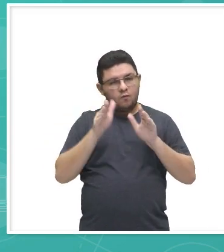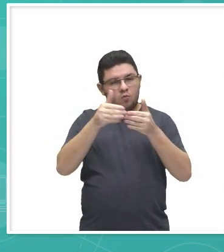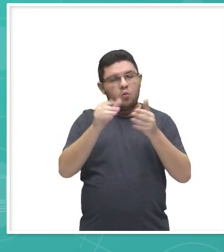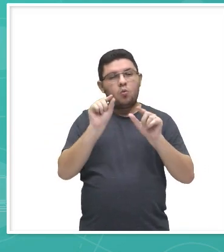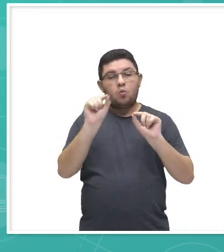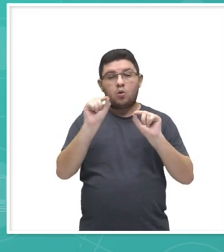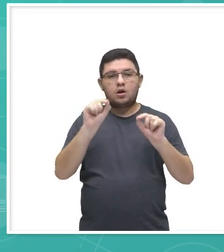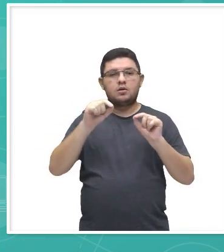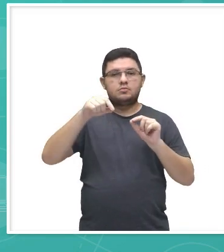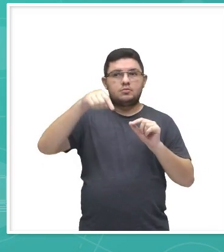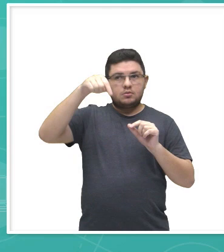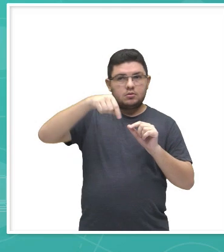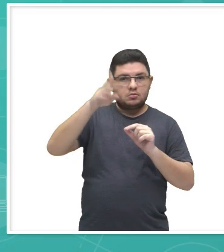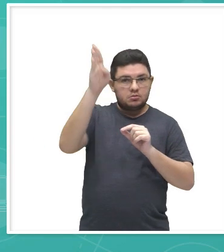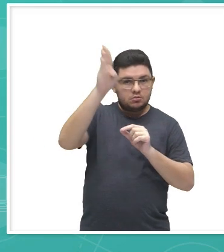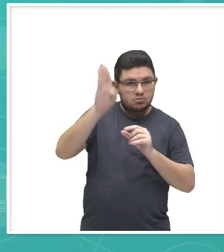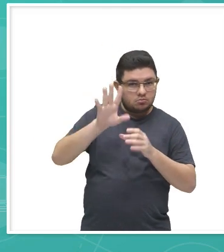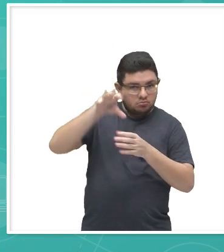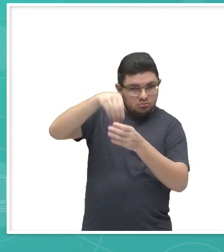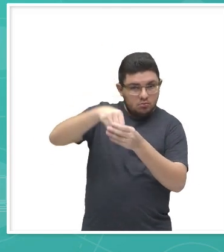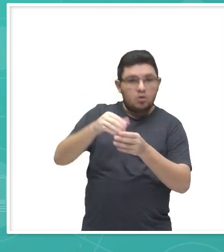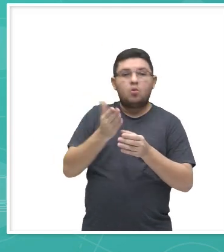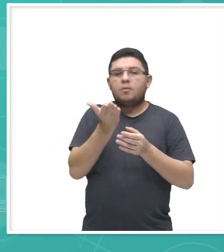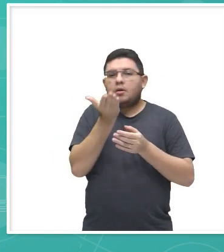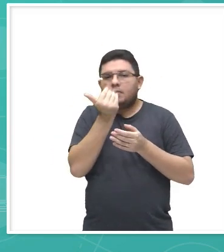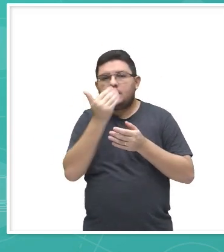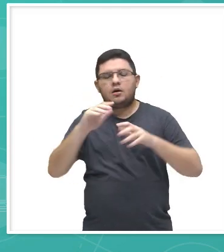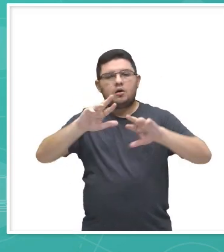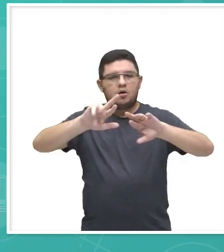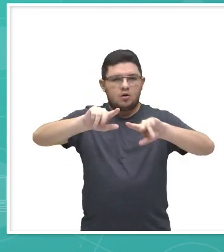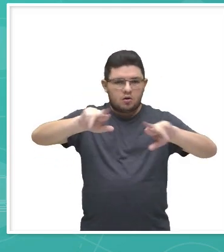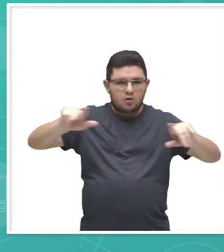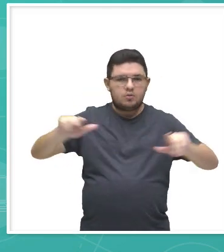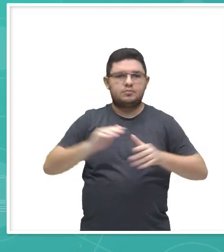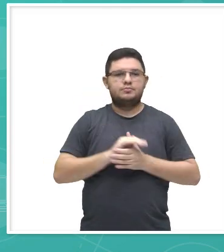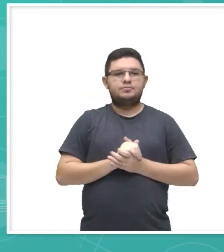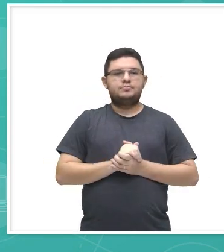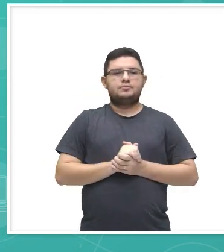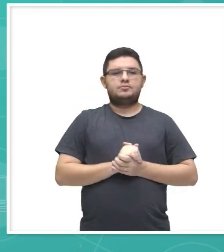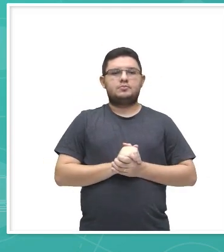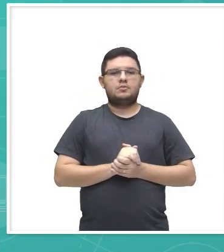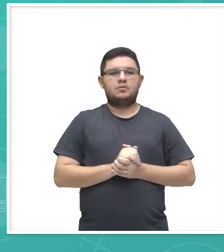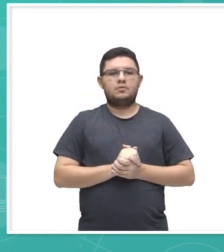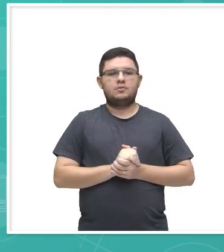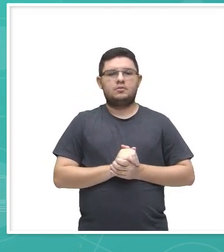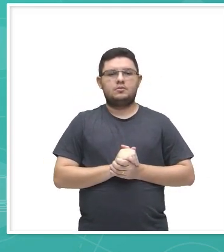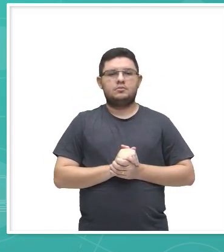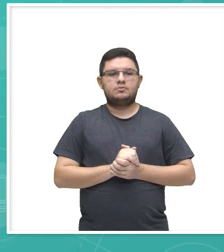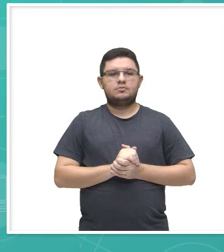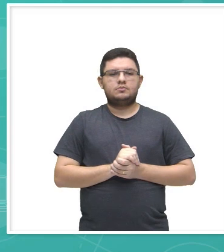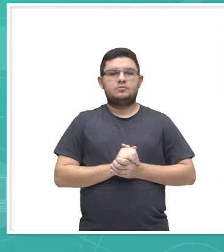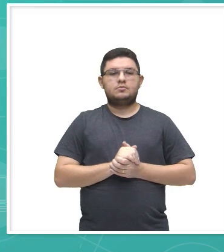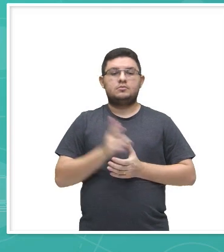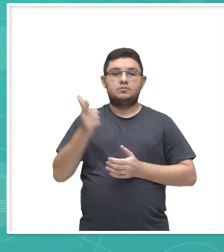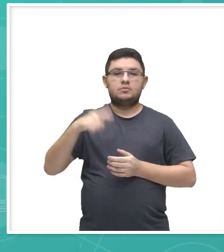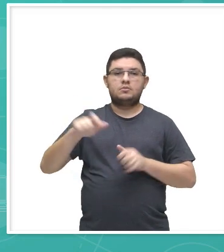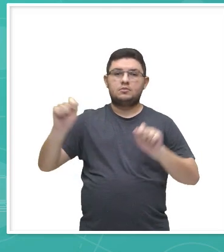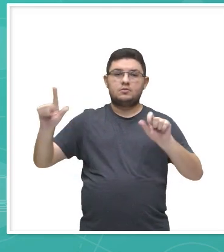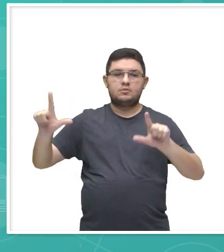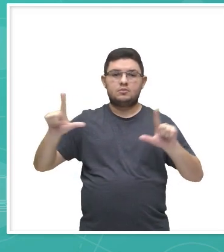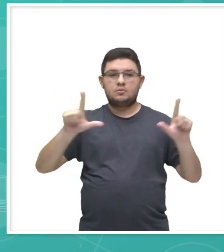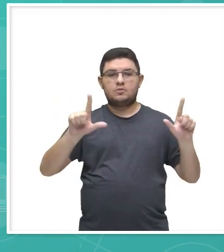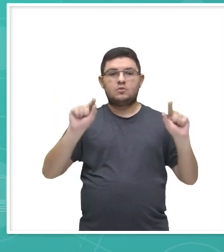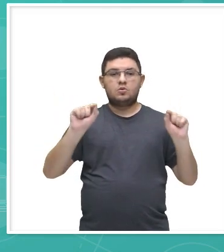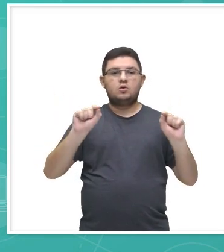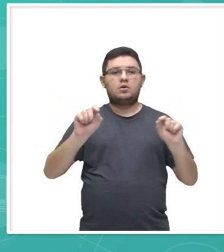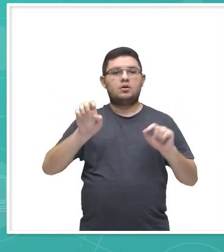também que são as terras maiores, né, que são os latifúndios. E aí a gente tem na próxima a agricultura extensiva, né, eu fui